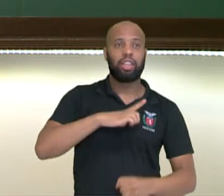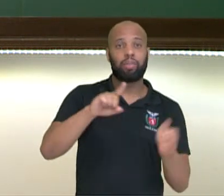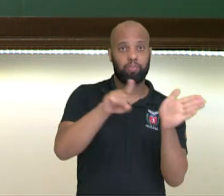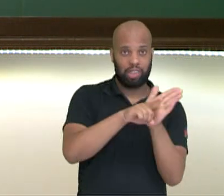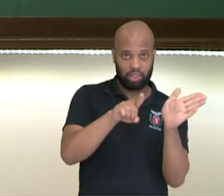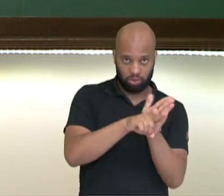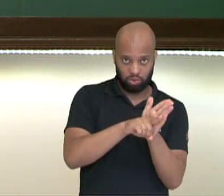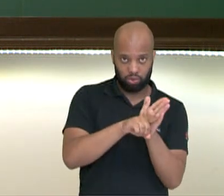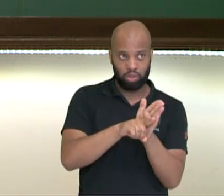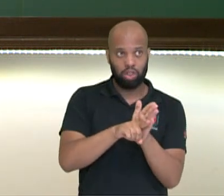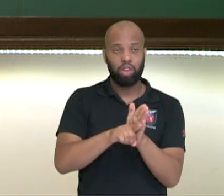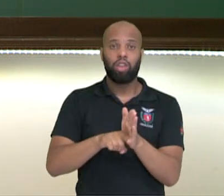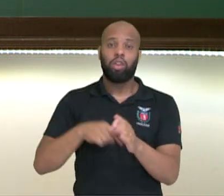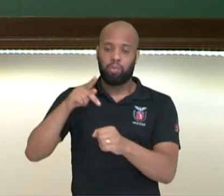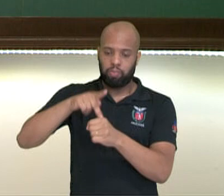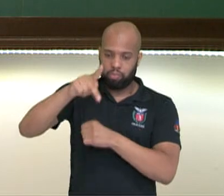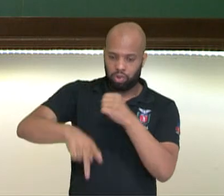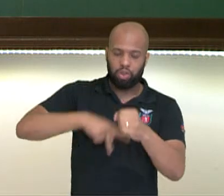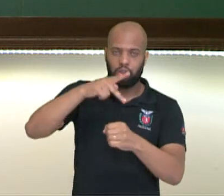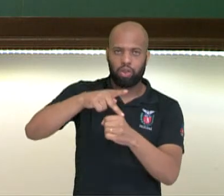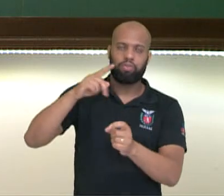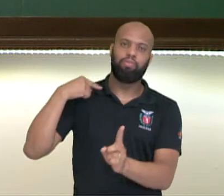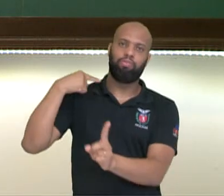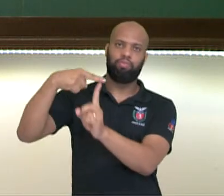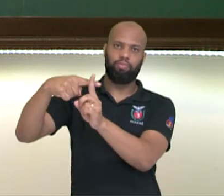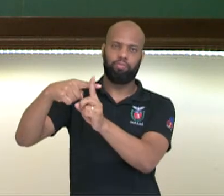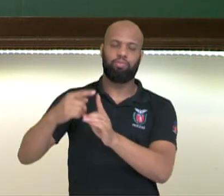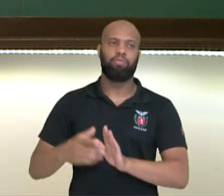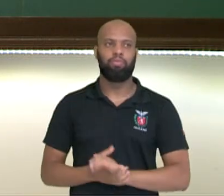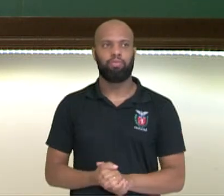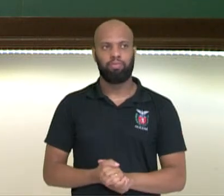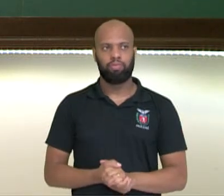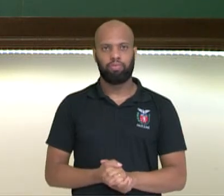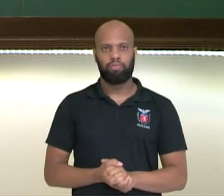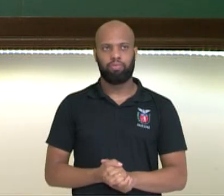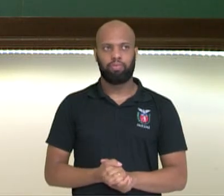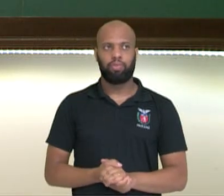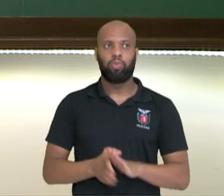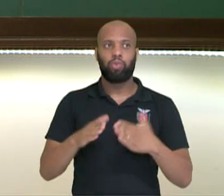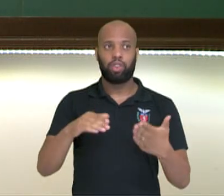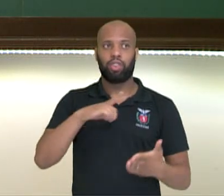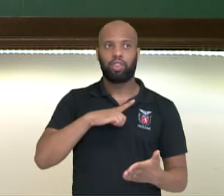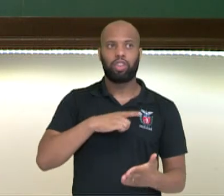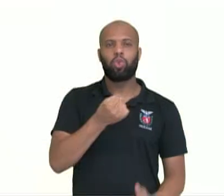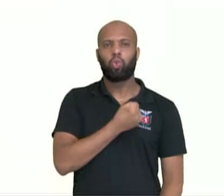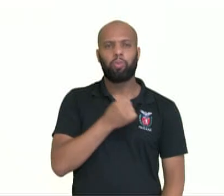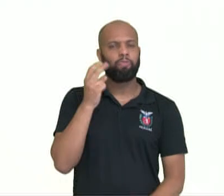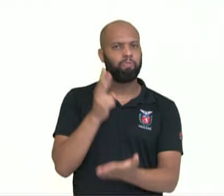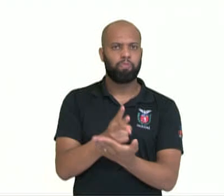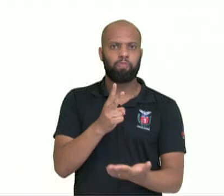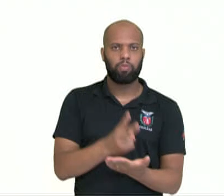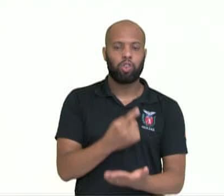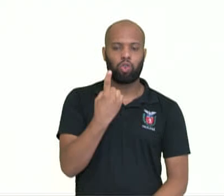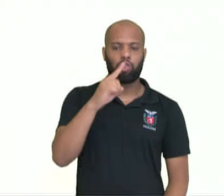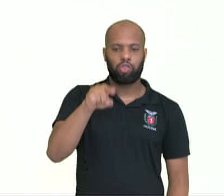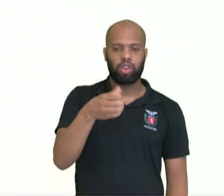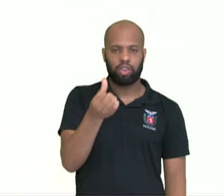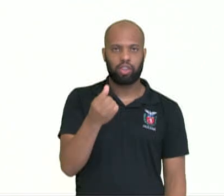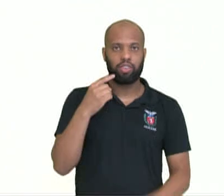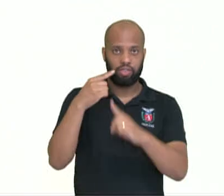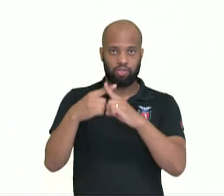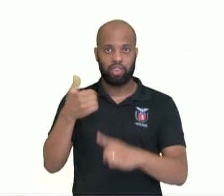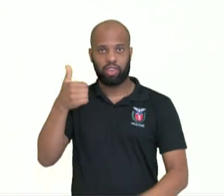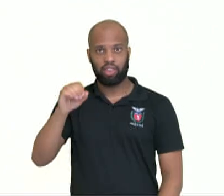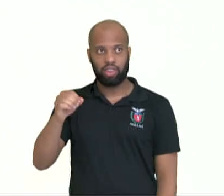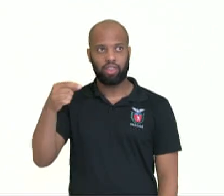negativa e o próton carga elétrica positiva, ok? Com esse número feiozinho aqui, porque na época que construíram essa unidade